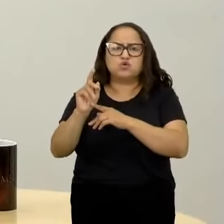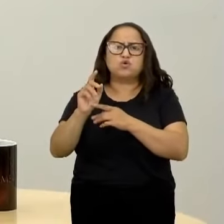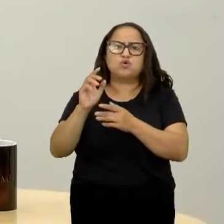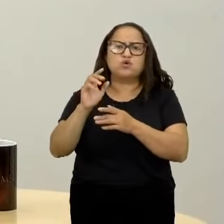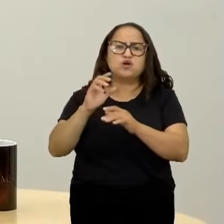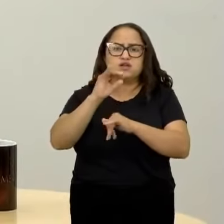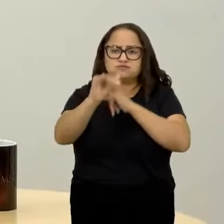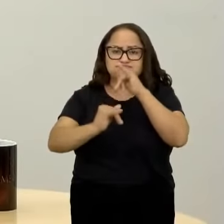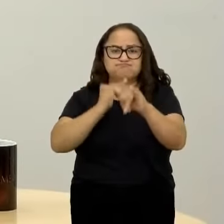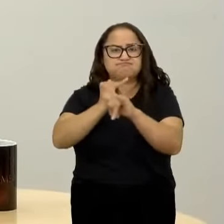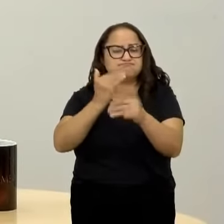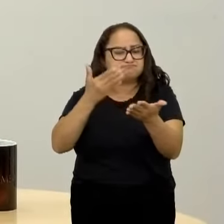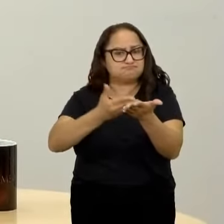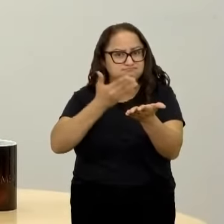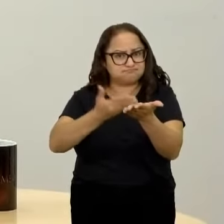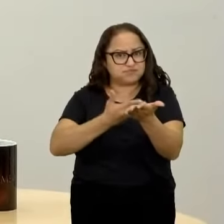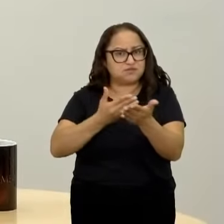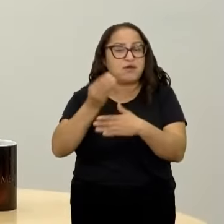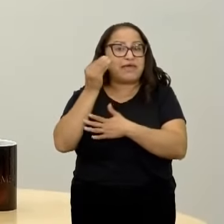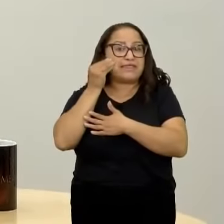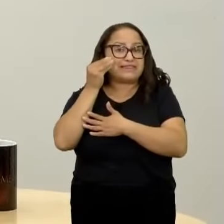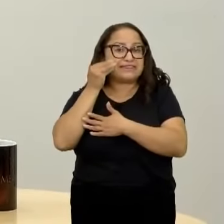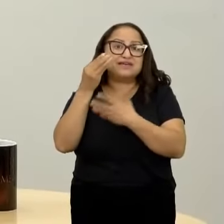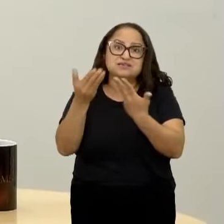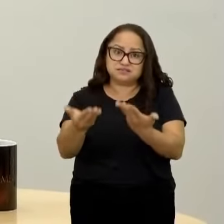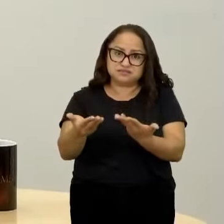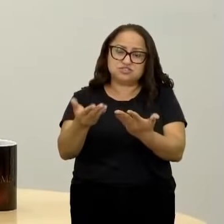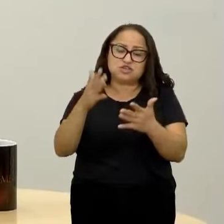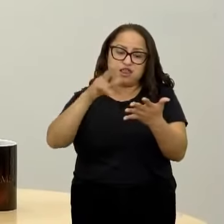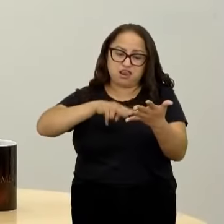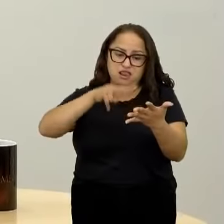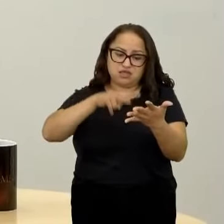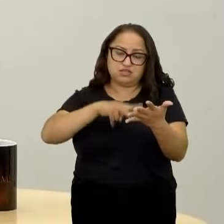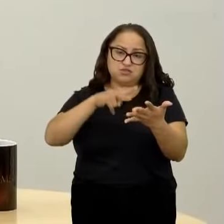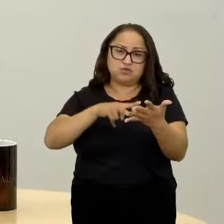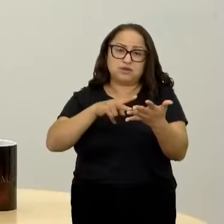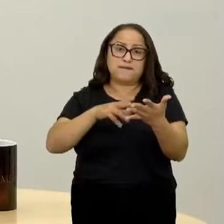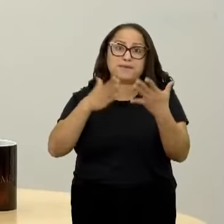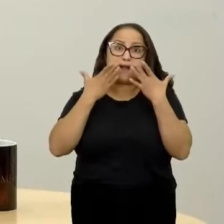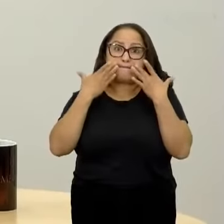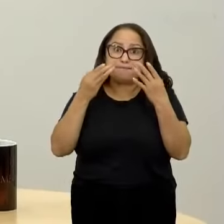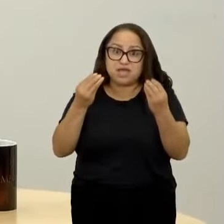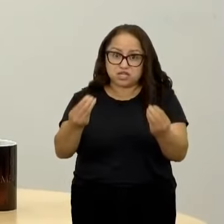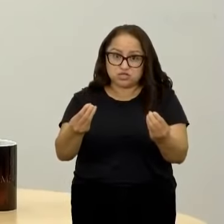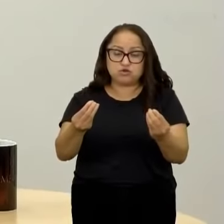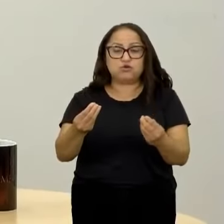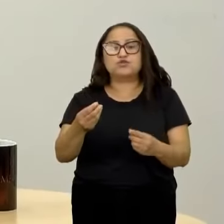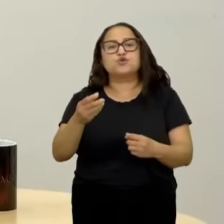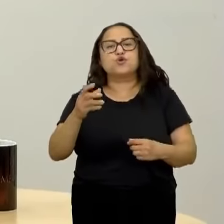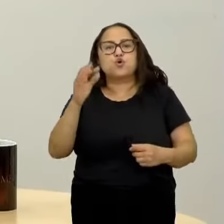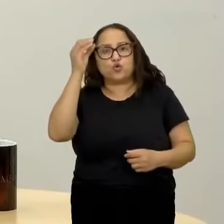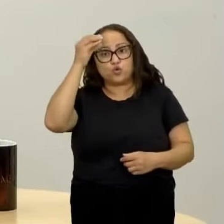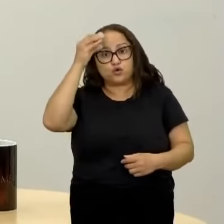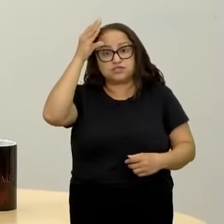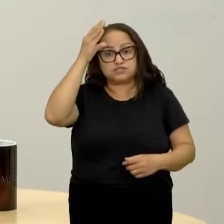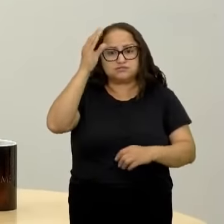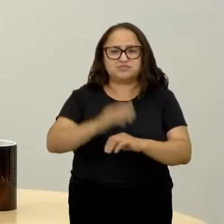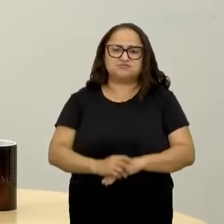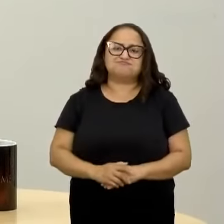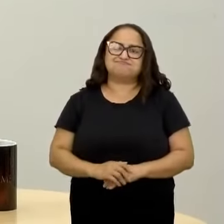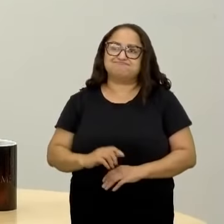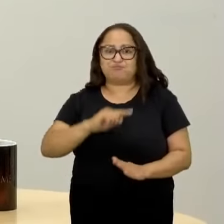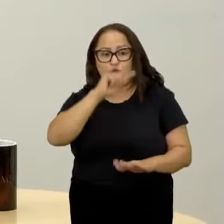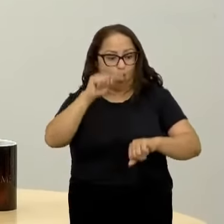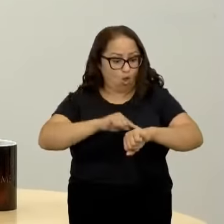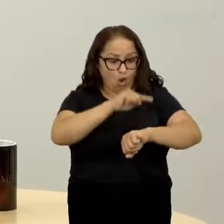ser na onde for né Mas tente fazer a leitura para poder ativar mais essa criatividade a o relógio